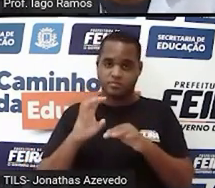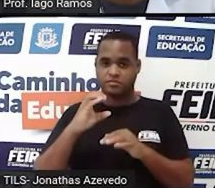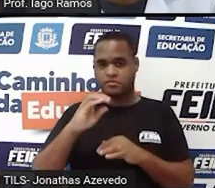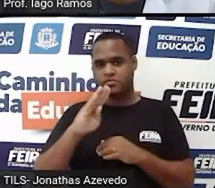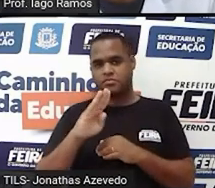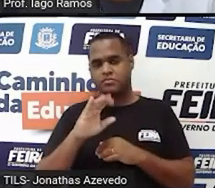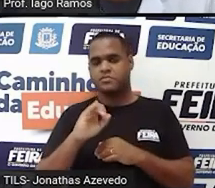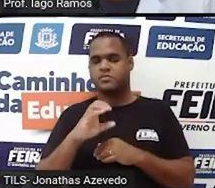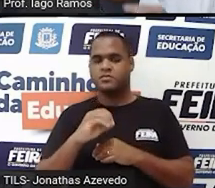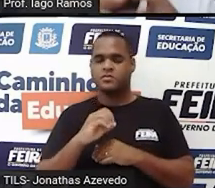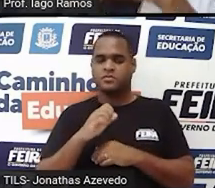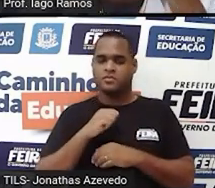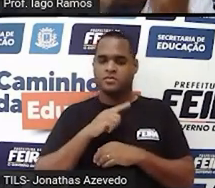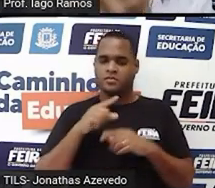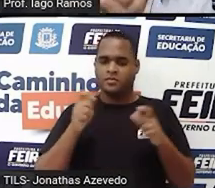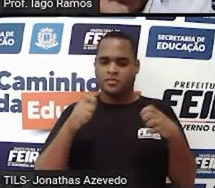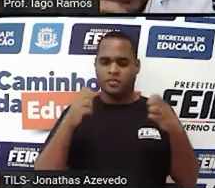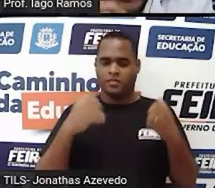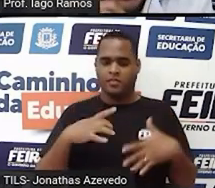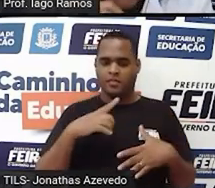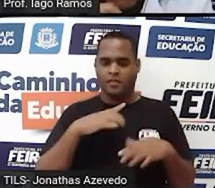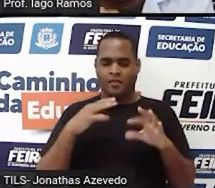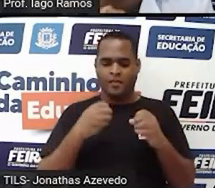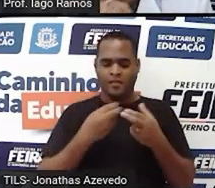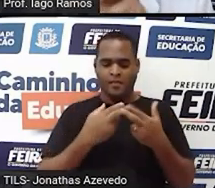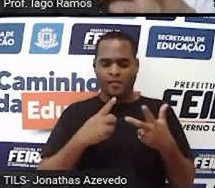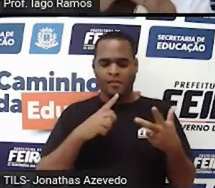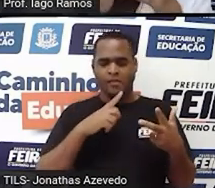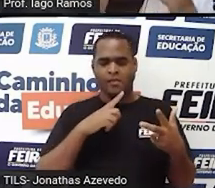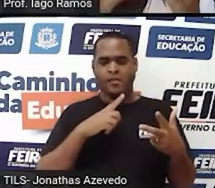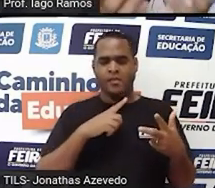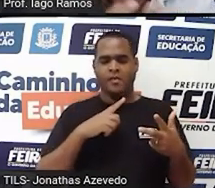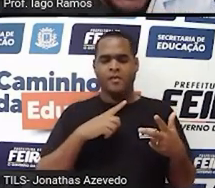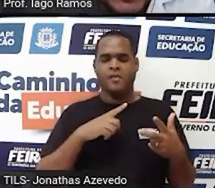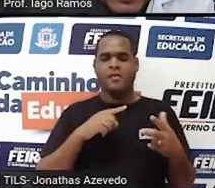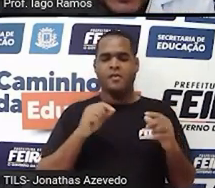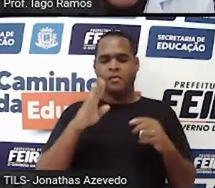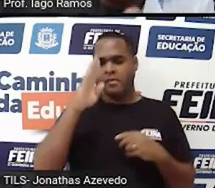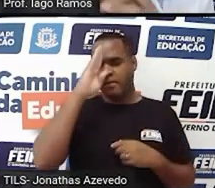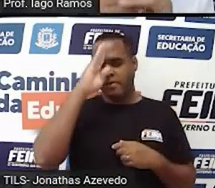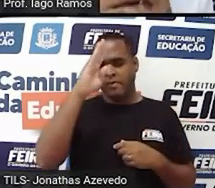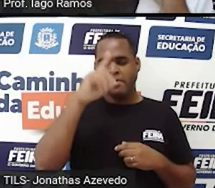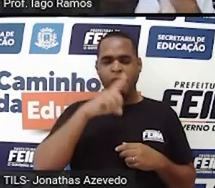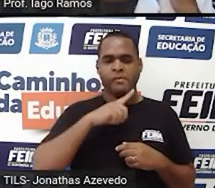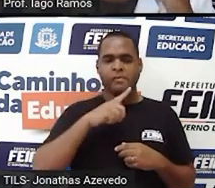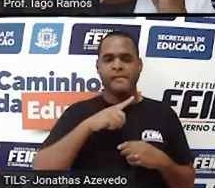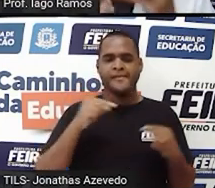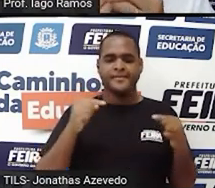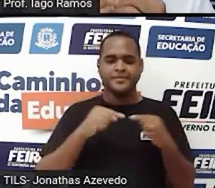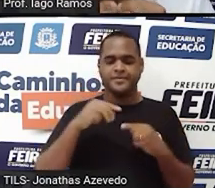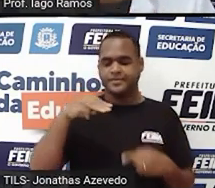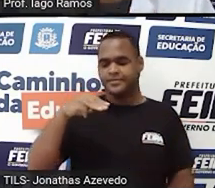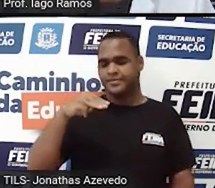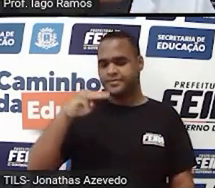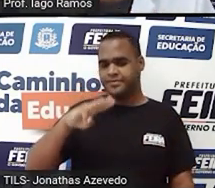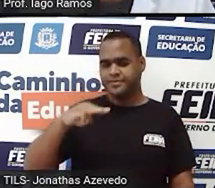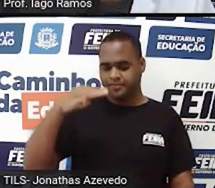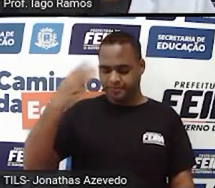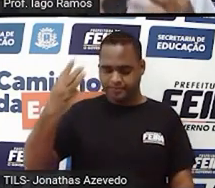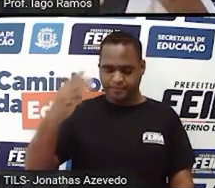cúbica que a referência o padrão o principal deles é o metro cúbico